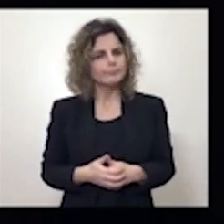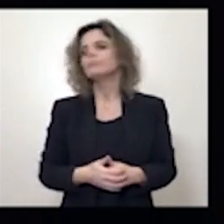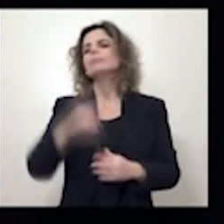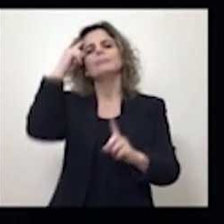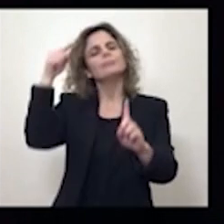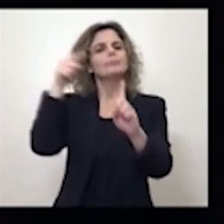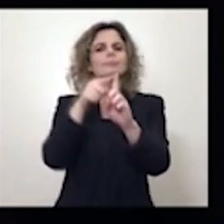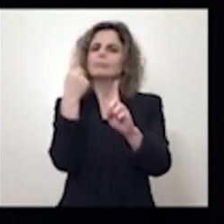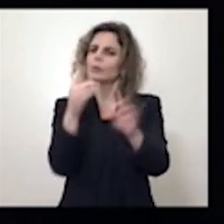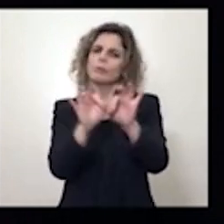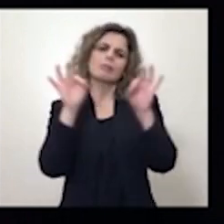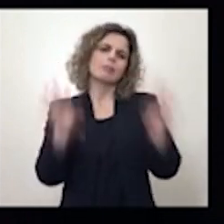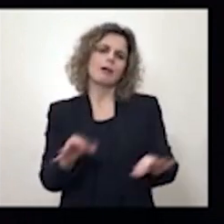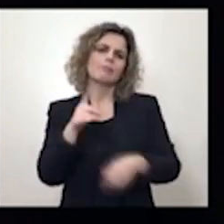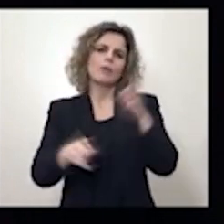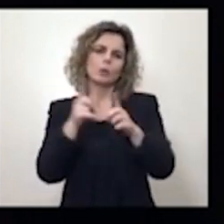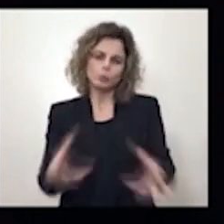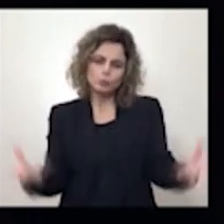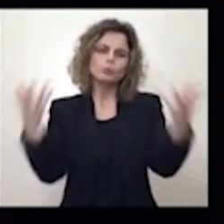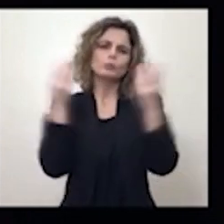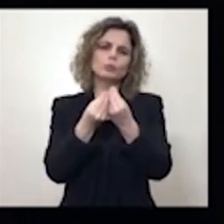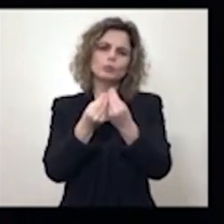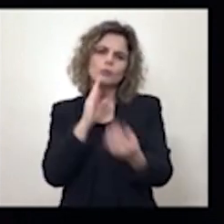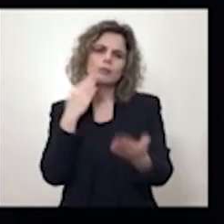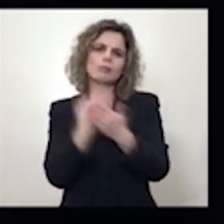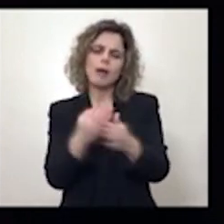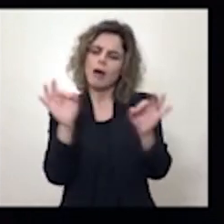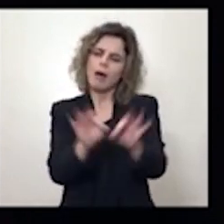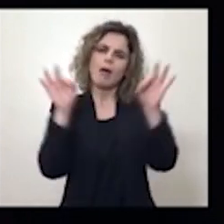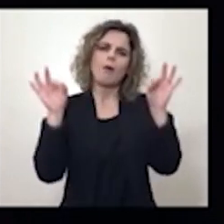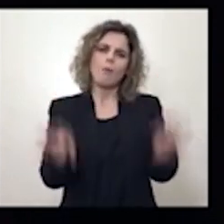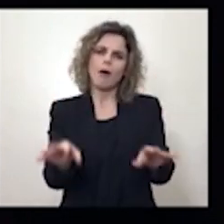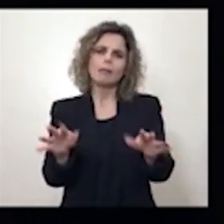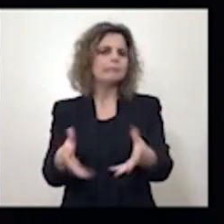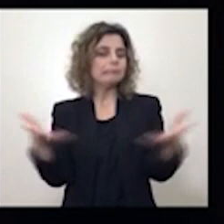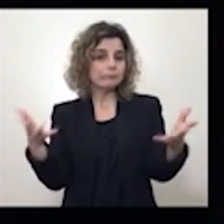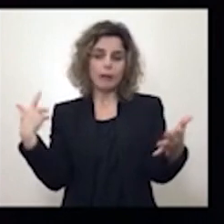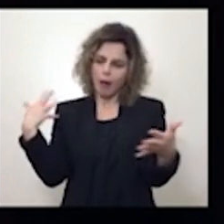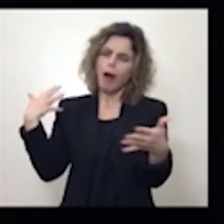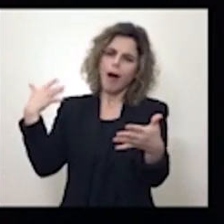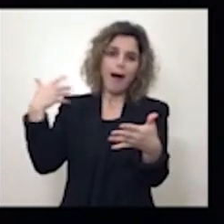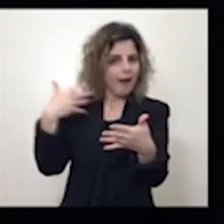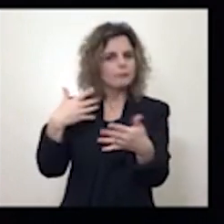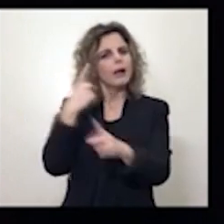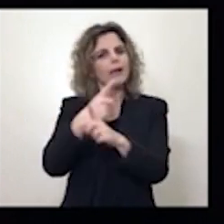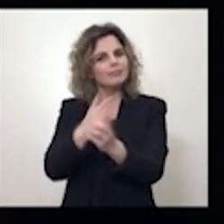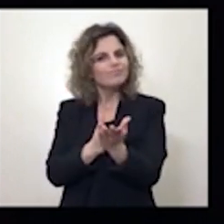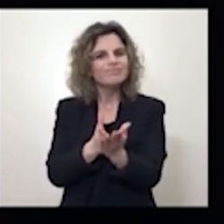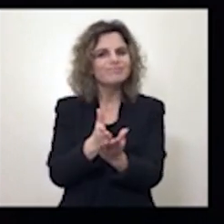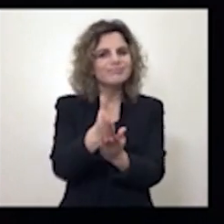fim, enfrentarem juntos a causa comum. Assim tem sido, assim continuará a